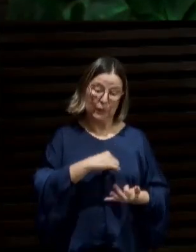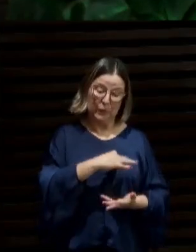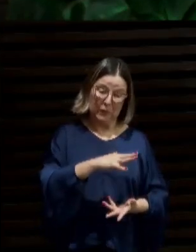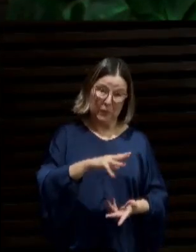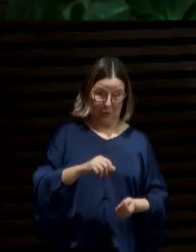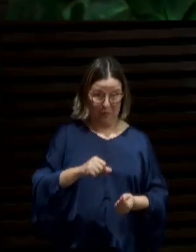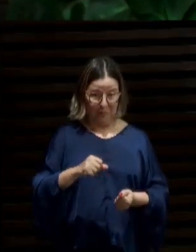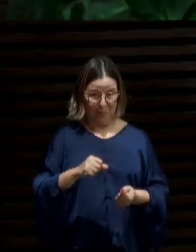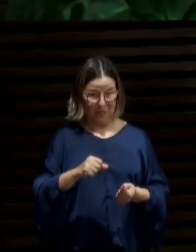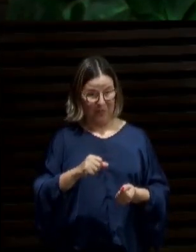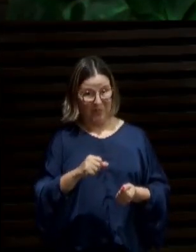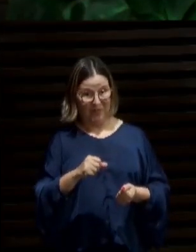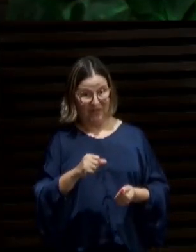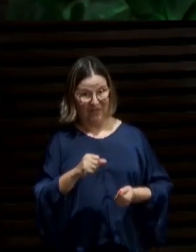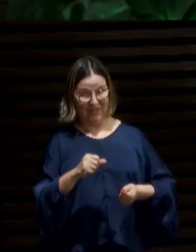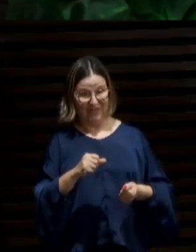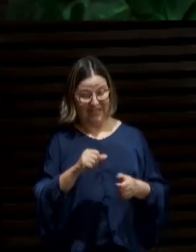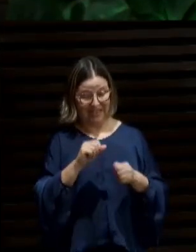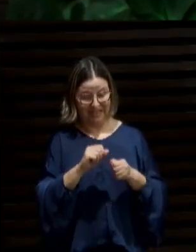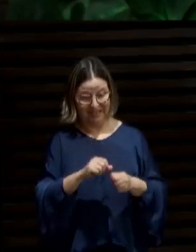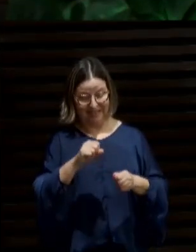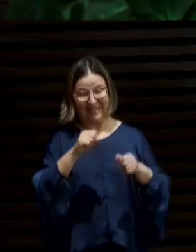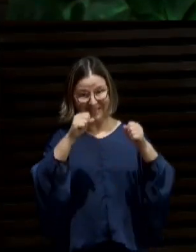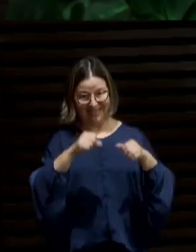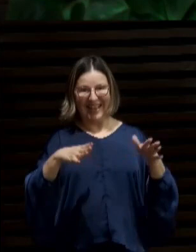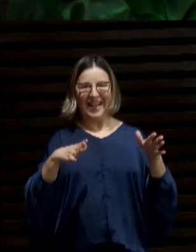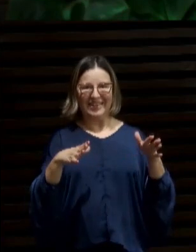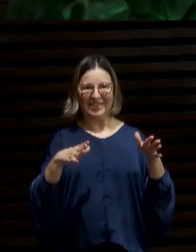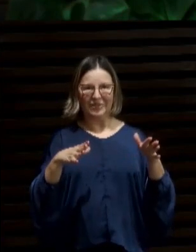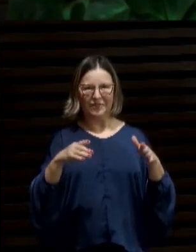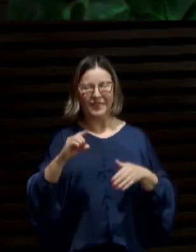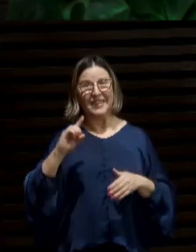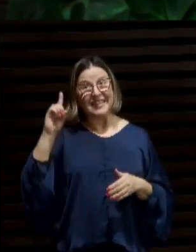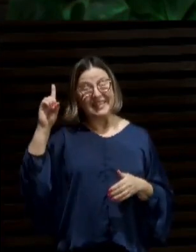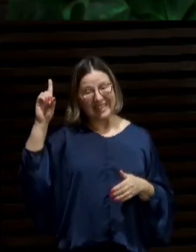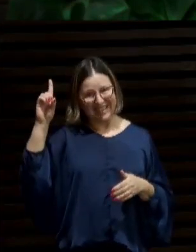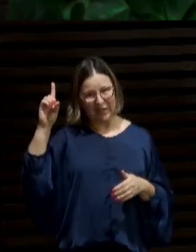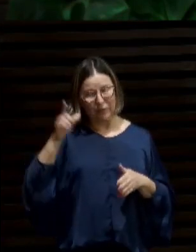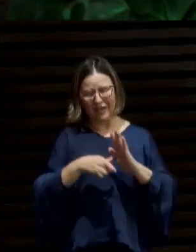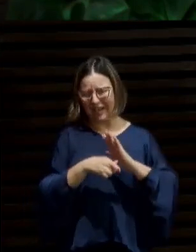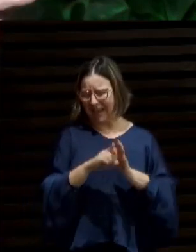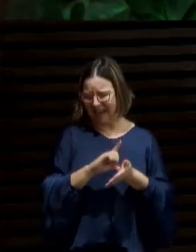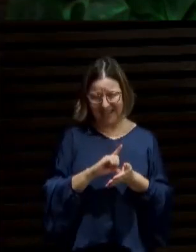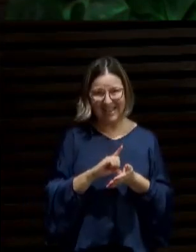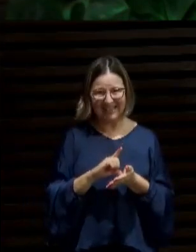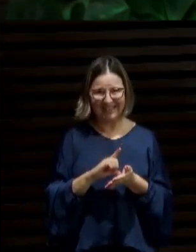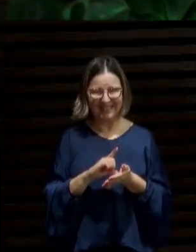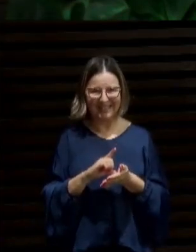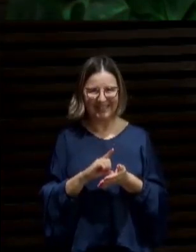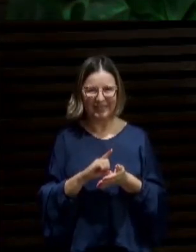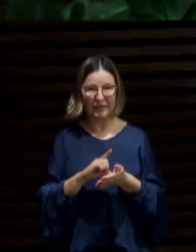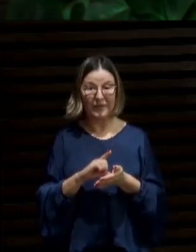tentar explicar. Quando o tempo ainda não era tempo, e a matéria não era matéria. Lá